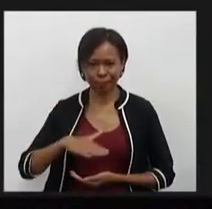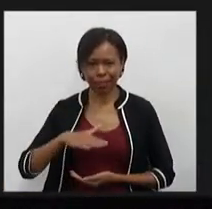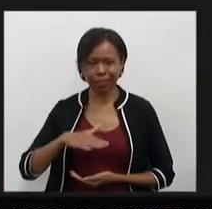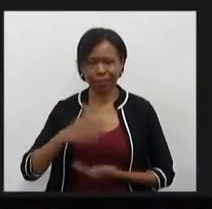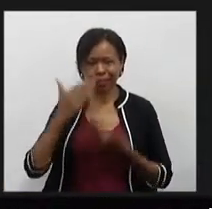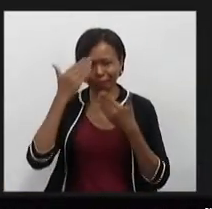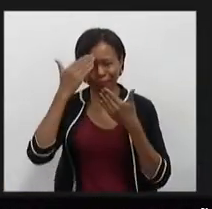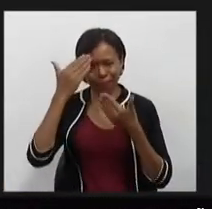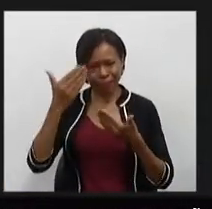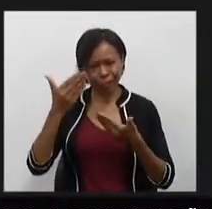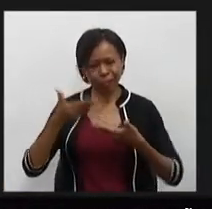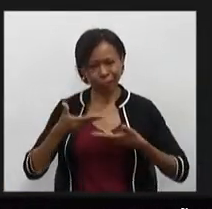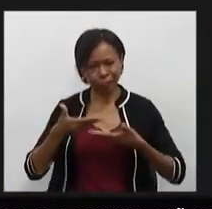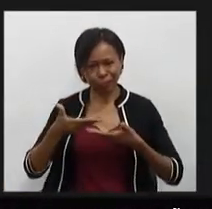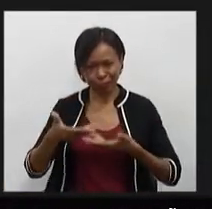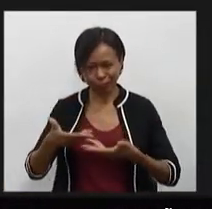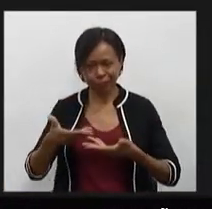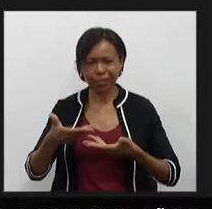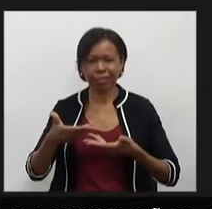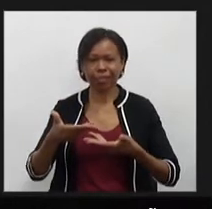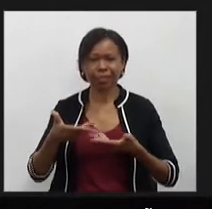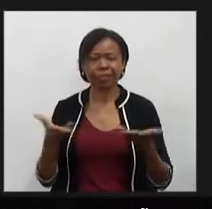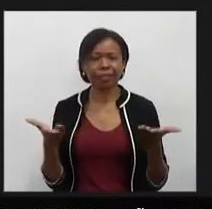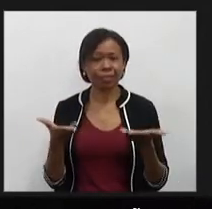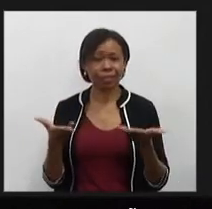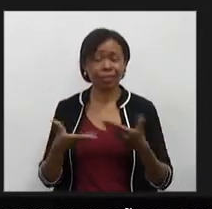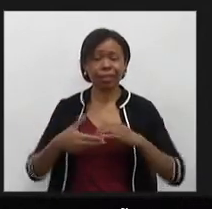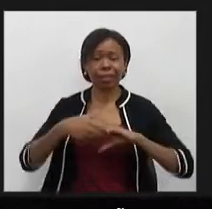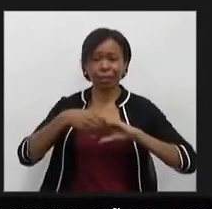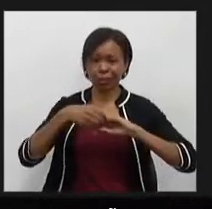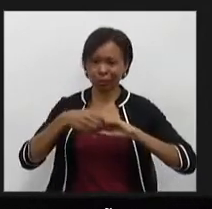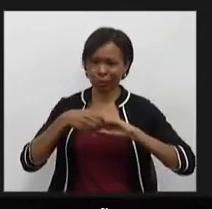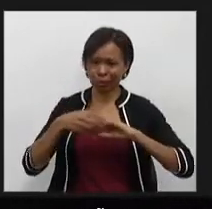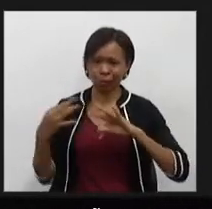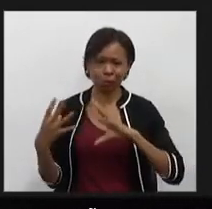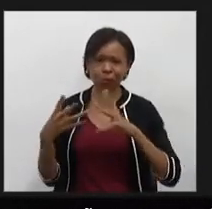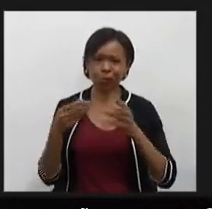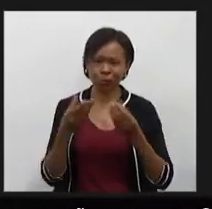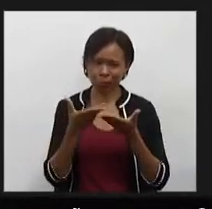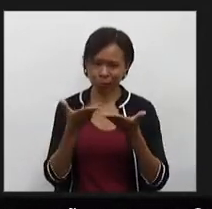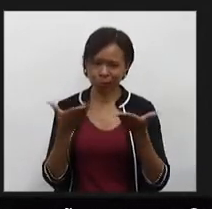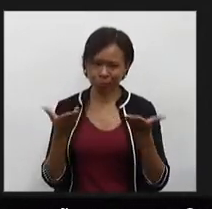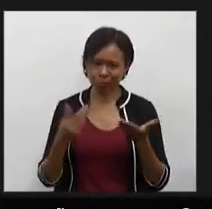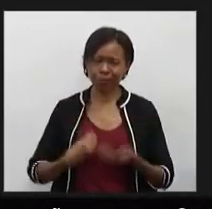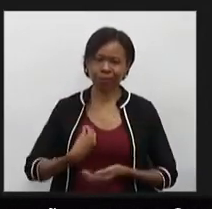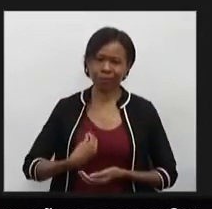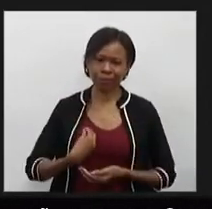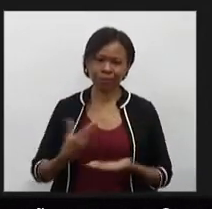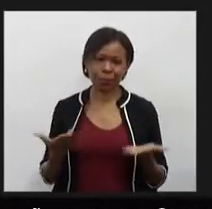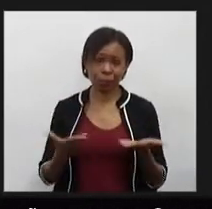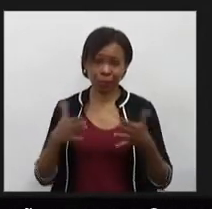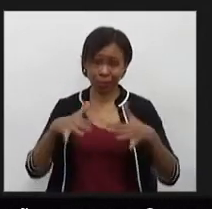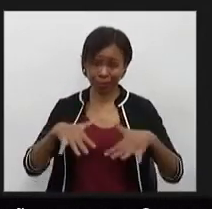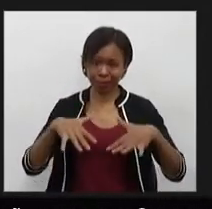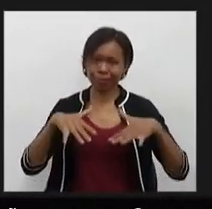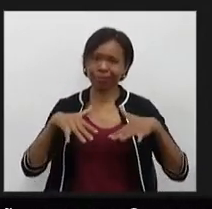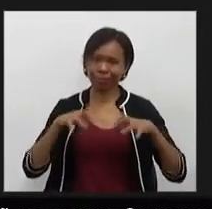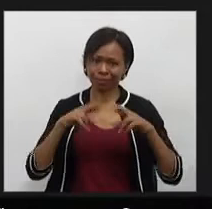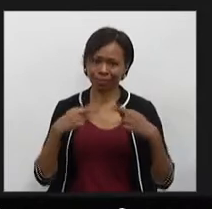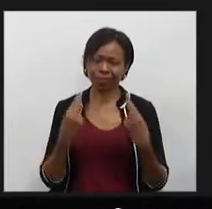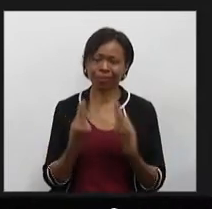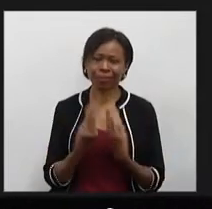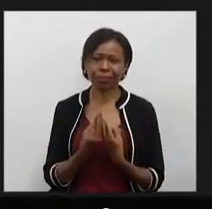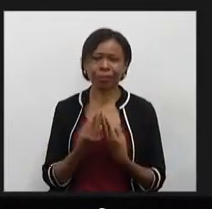Obrigado pelo convite. Queria cumprimentar a todos e a todas que participam dessa audiência. Agradecer